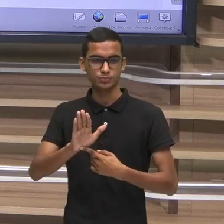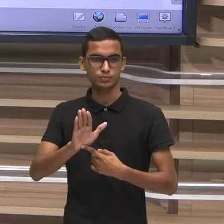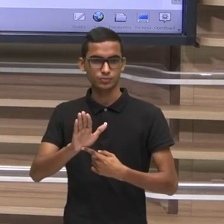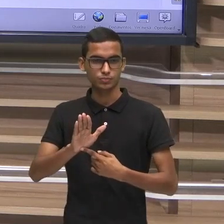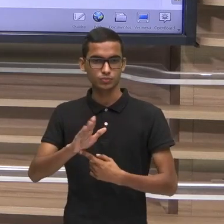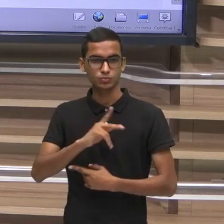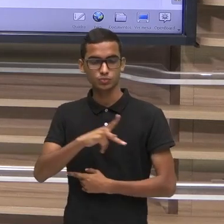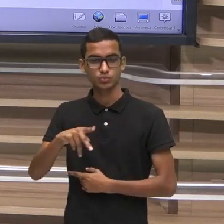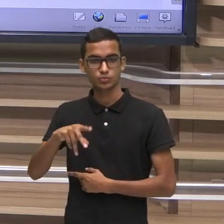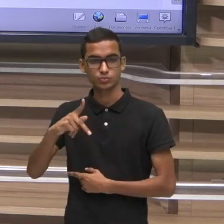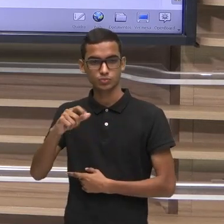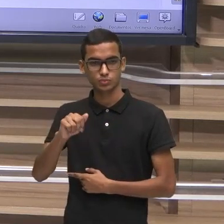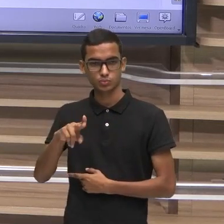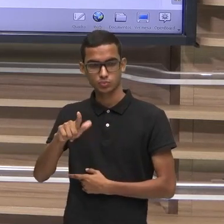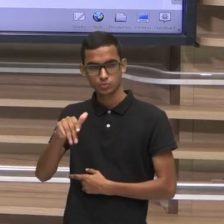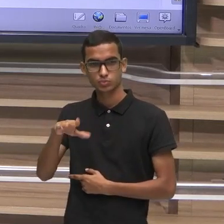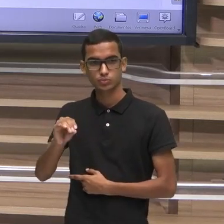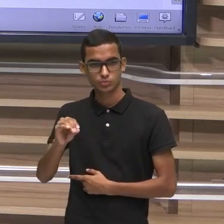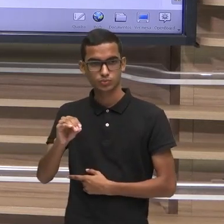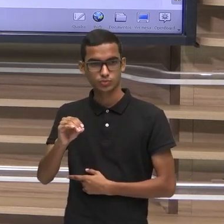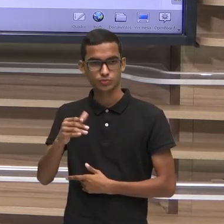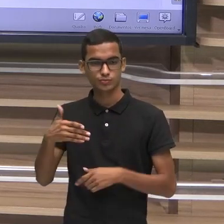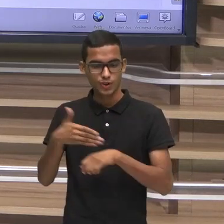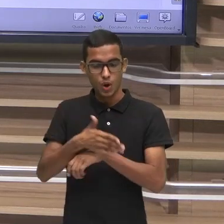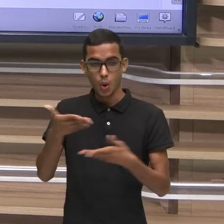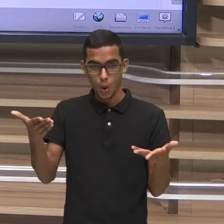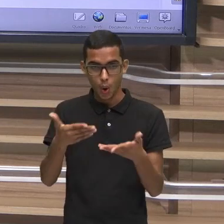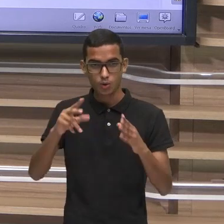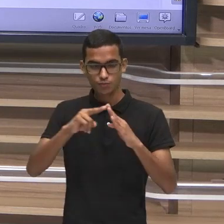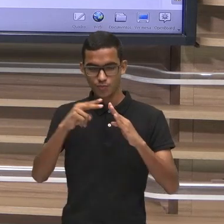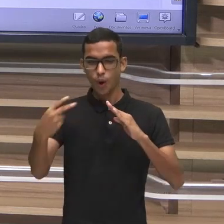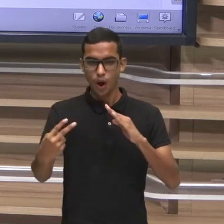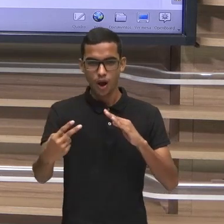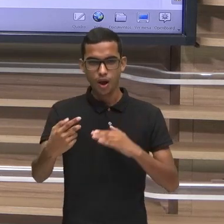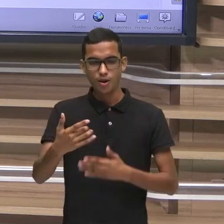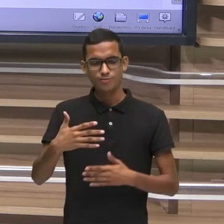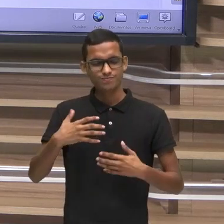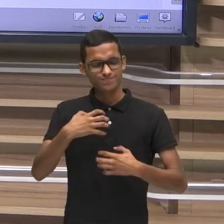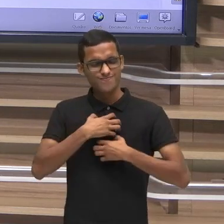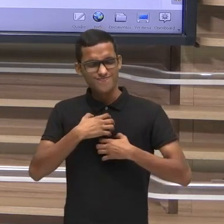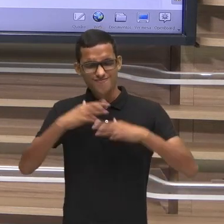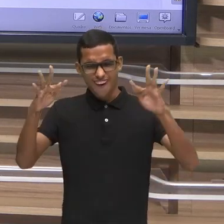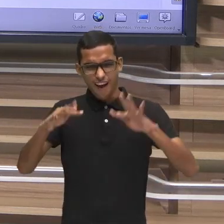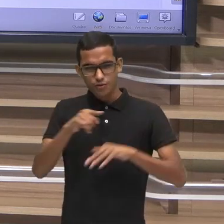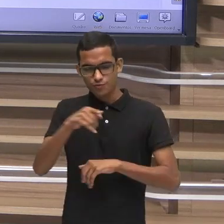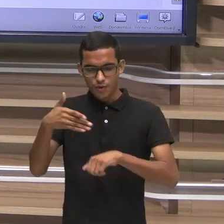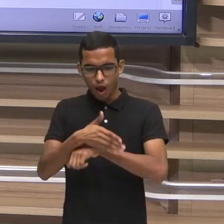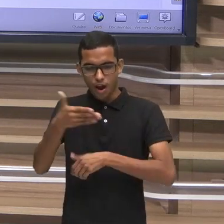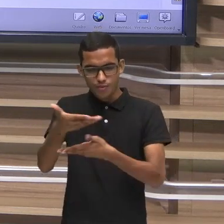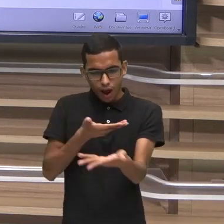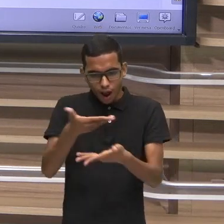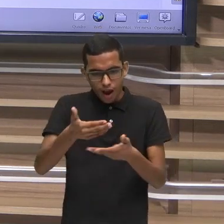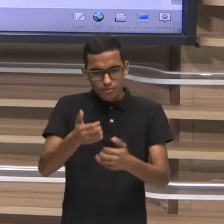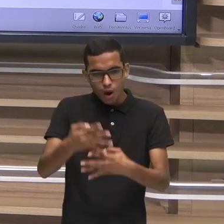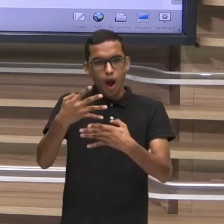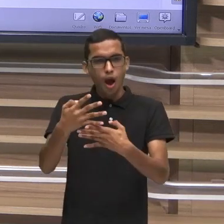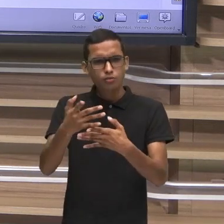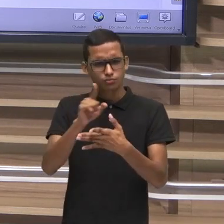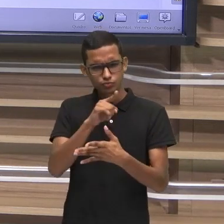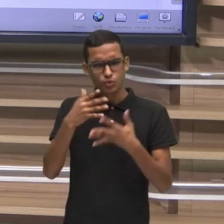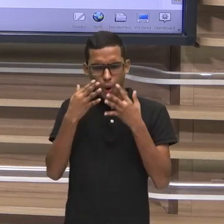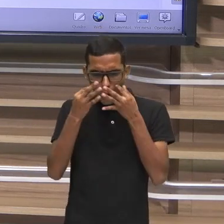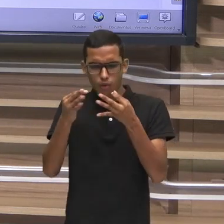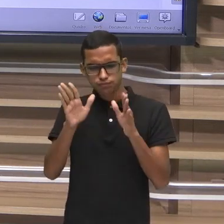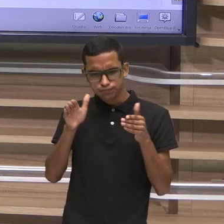Ricardo adentrando hoje a aula em casa. Eu já estou feliz com a participação de vocês. Continuem assim, continuem focados, continuem